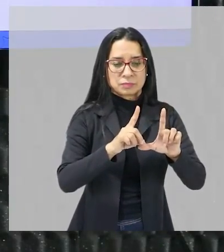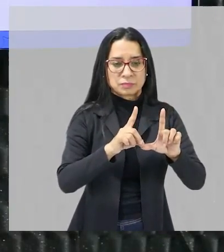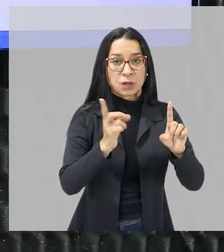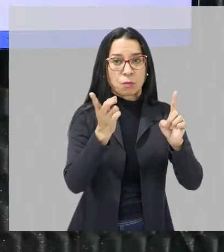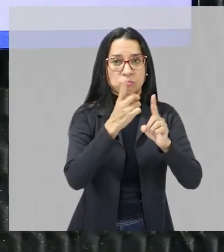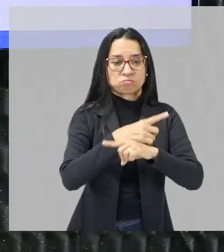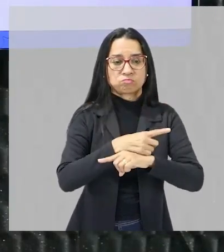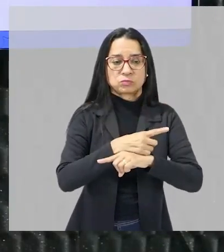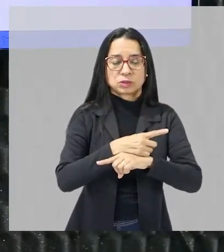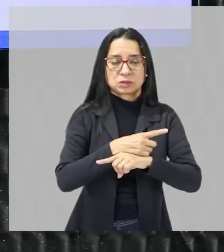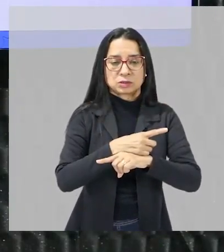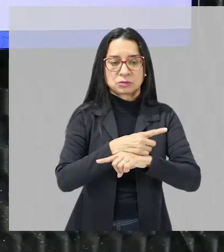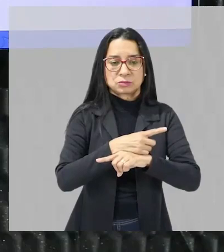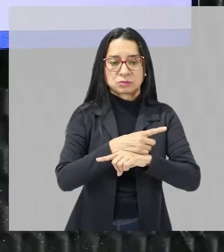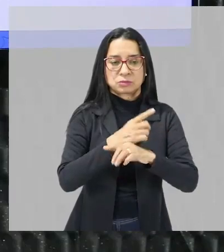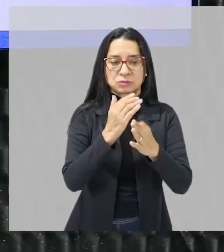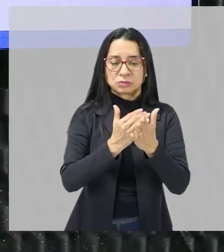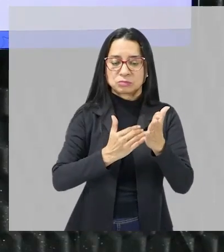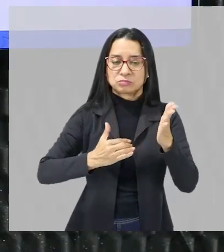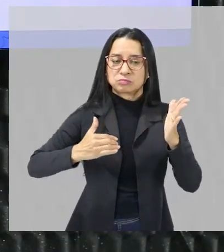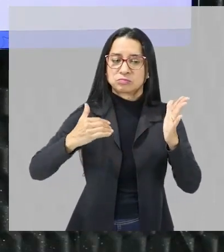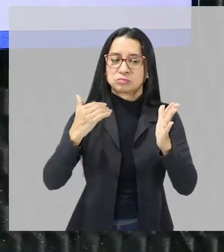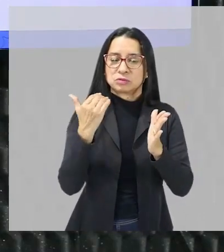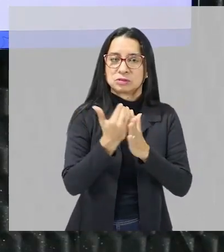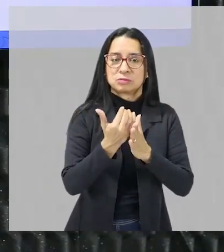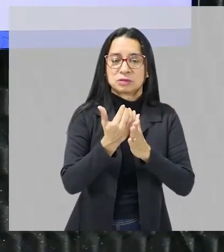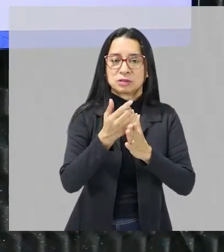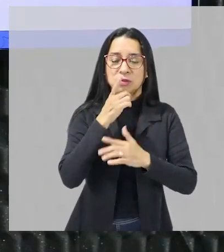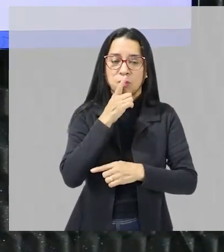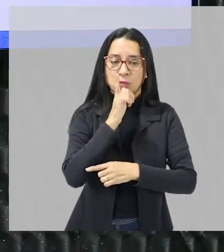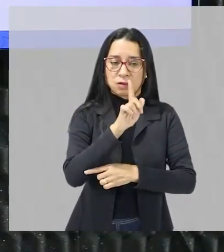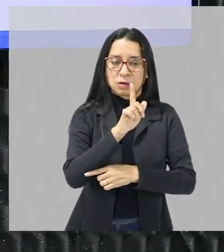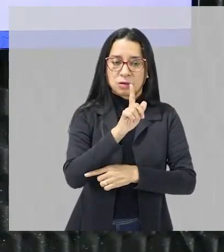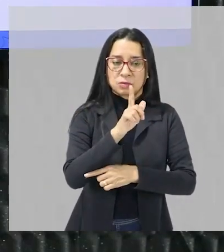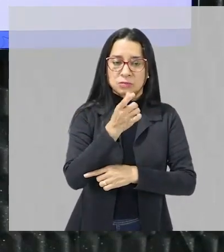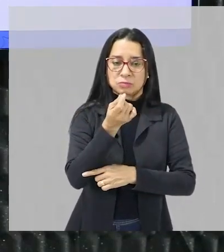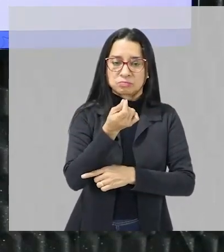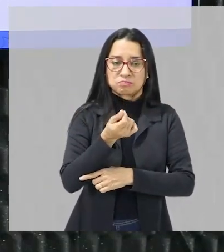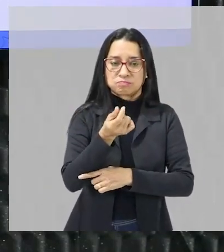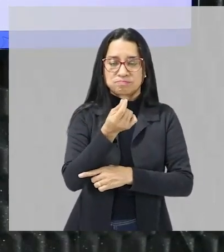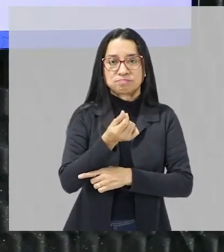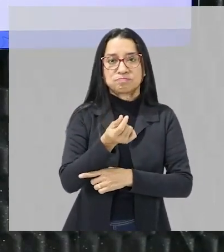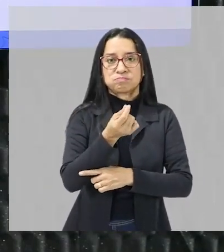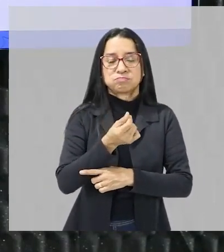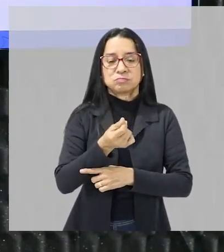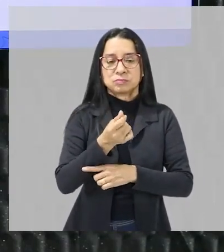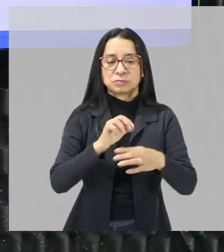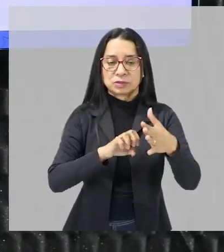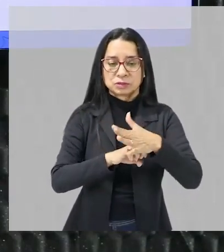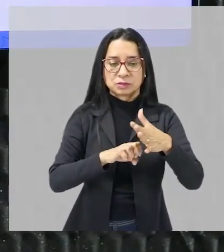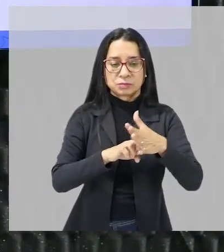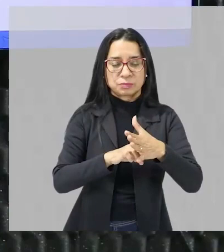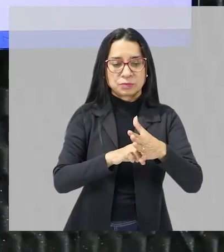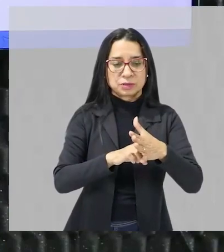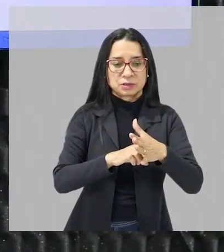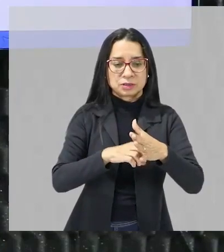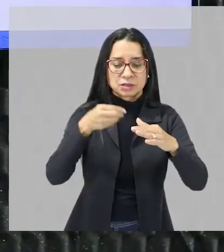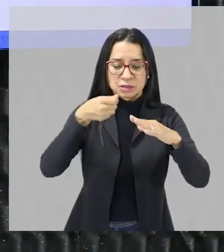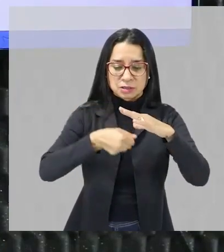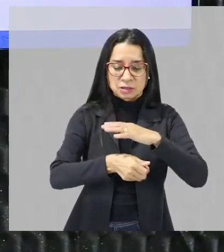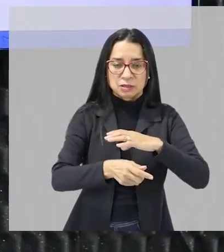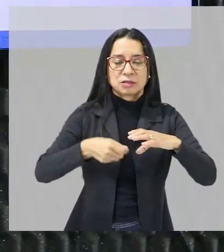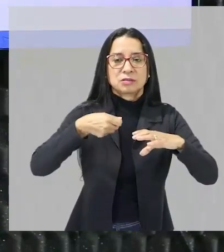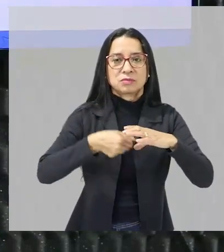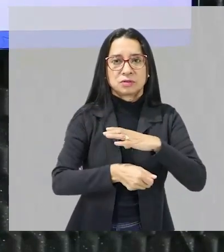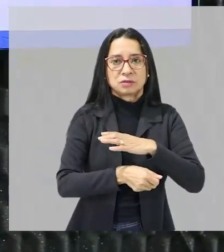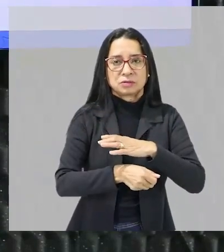contrário, ela possibilita o ganho maior das financeiras, né, das empresas que tratam de investimentos, né,